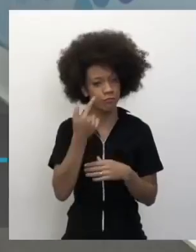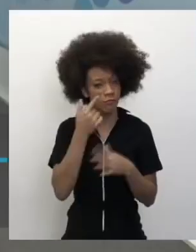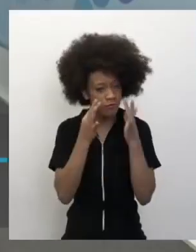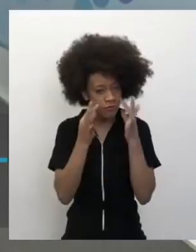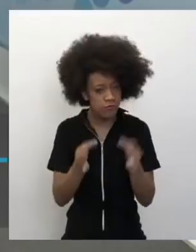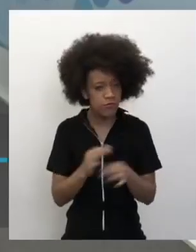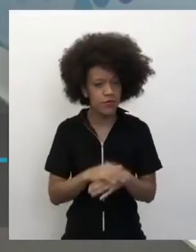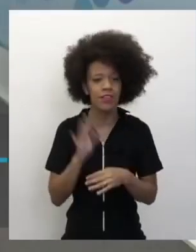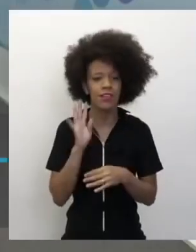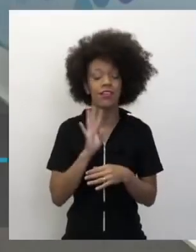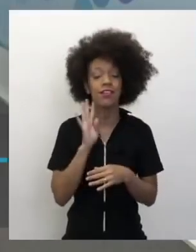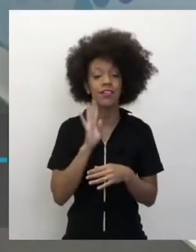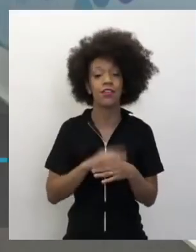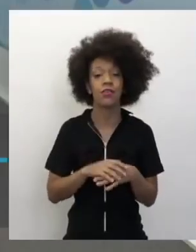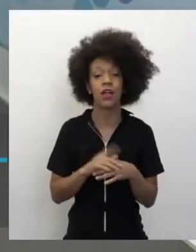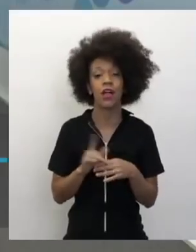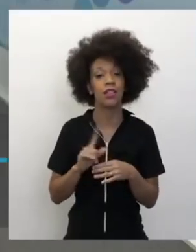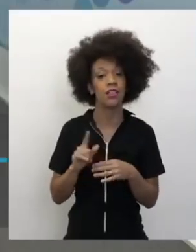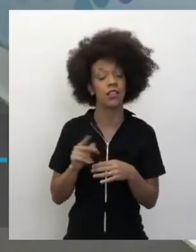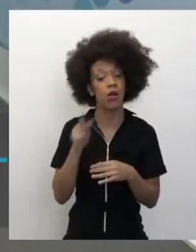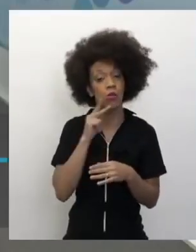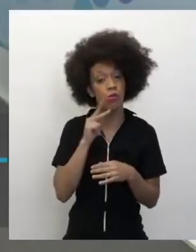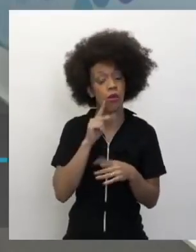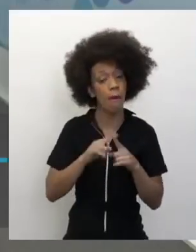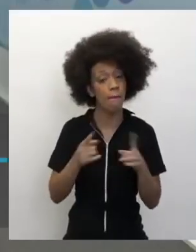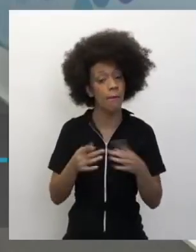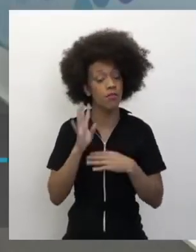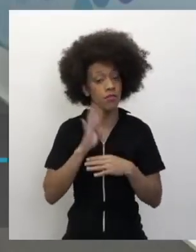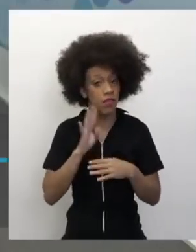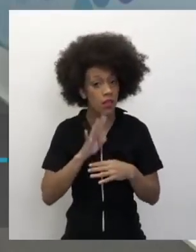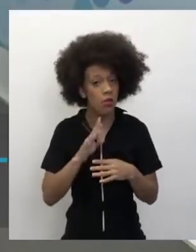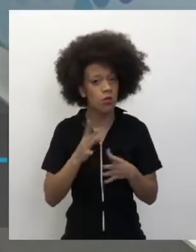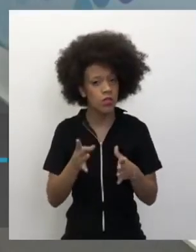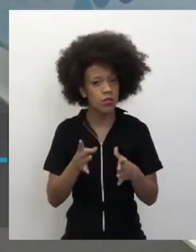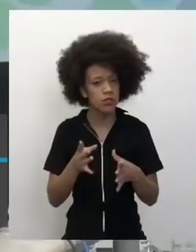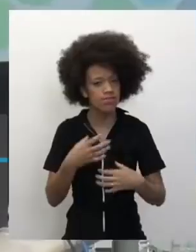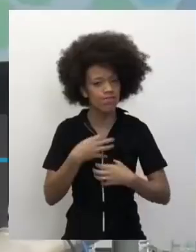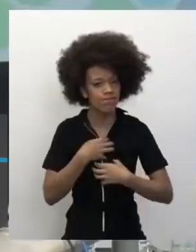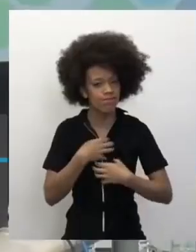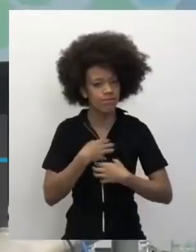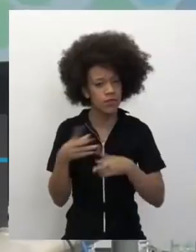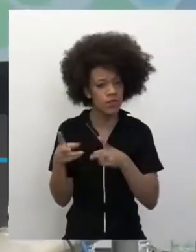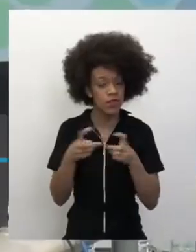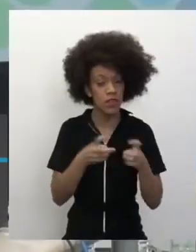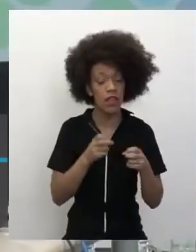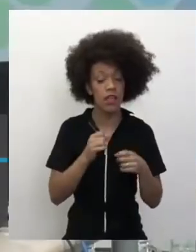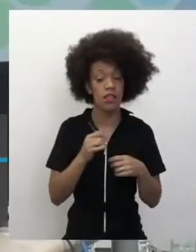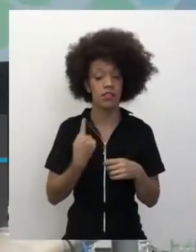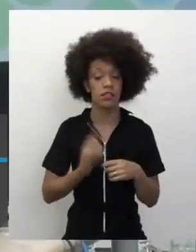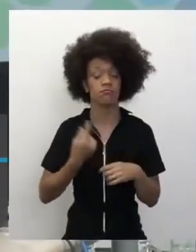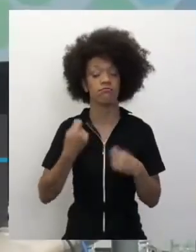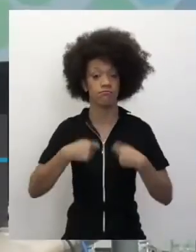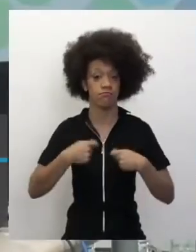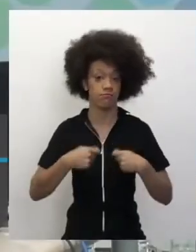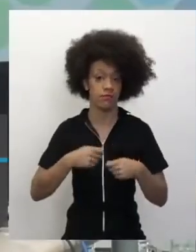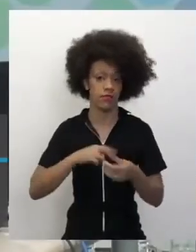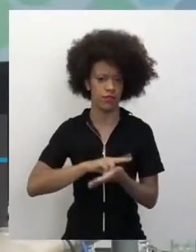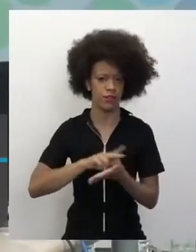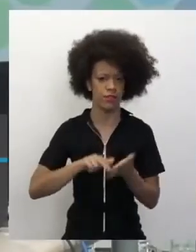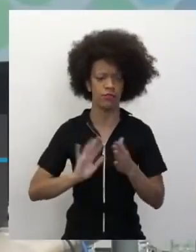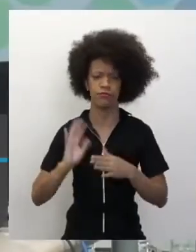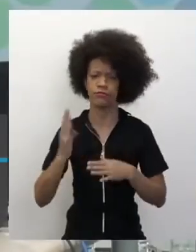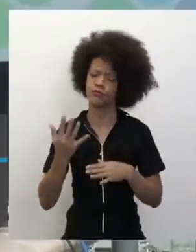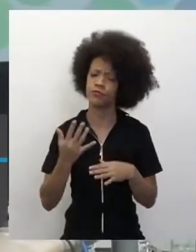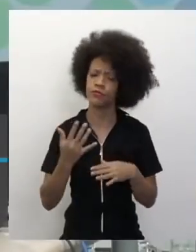É legal assim, não que seja legal fumar, mas eu tô falando, é legal assim, que marcou isso, né? Se a gente precisasse, que a gente vai precisar fazer isso daqui a